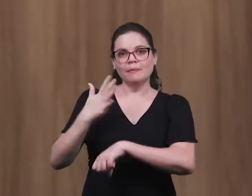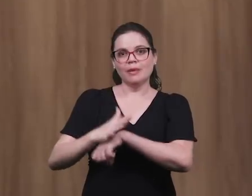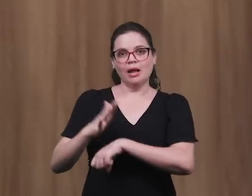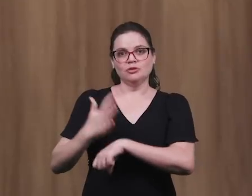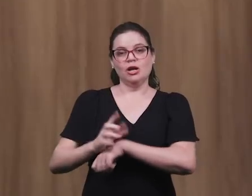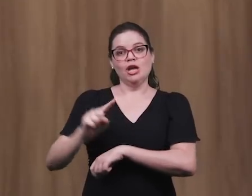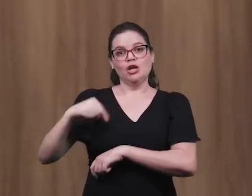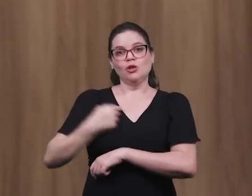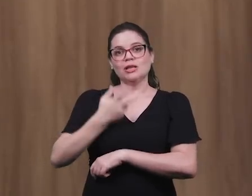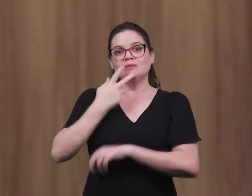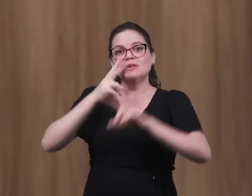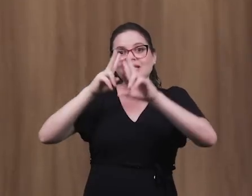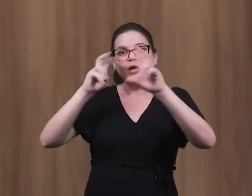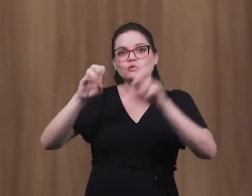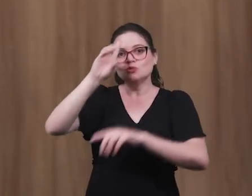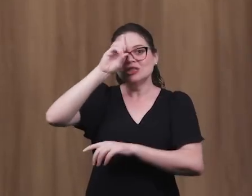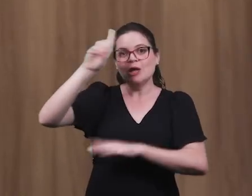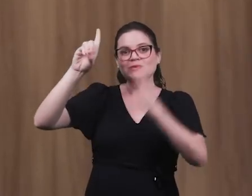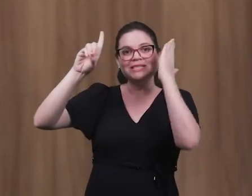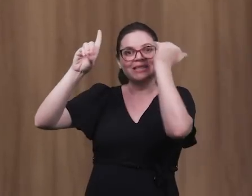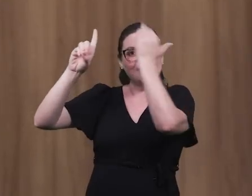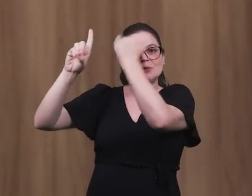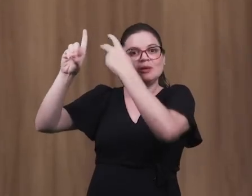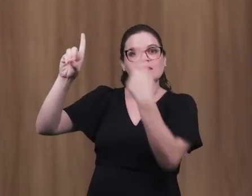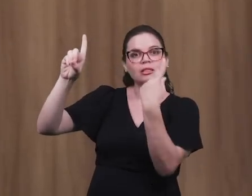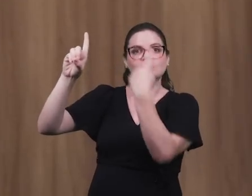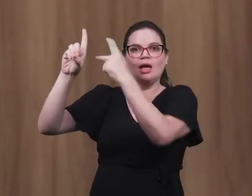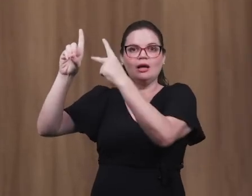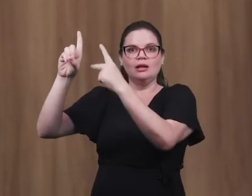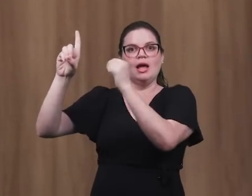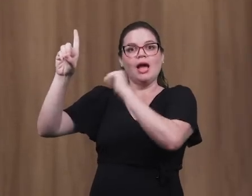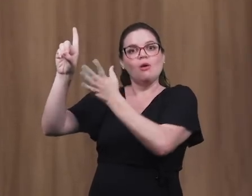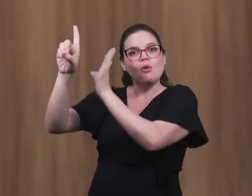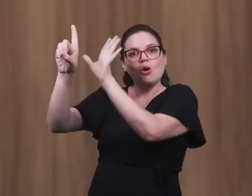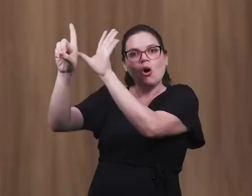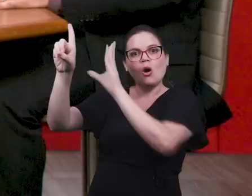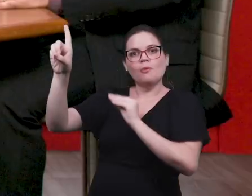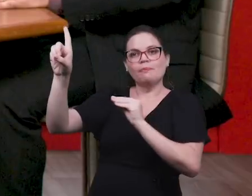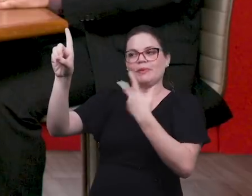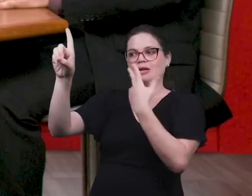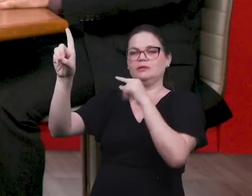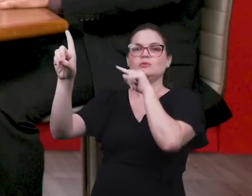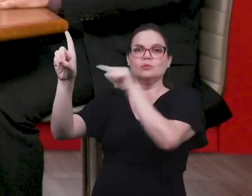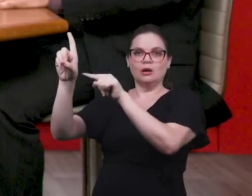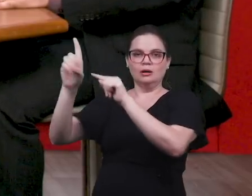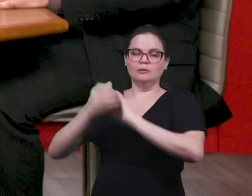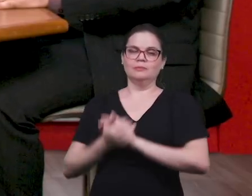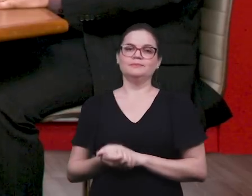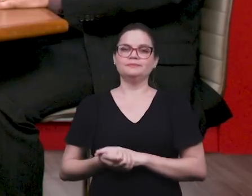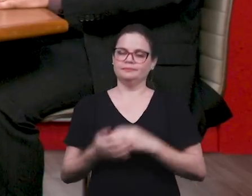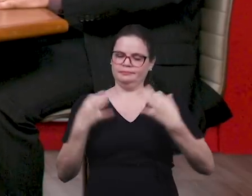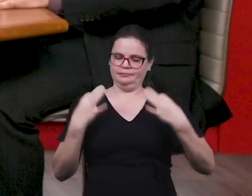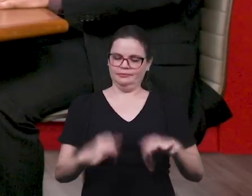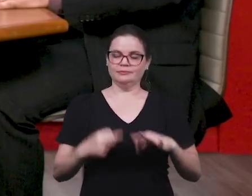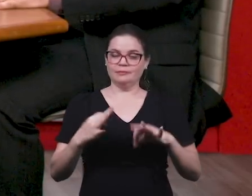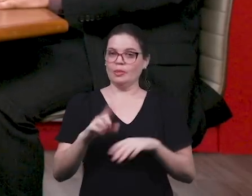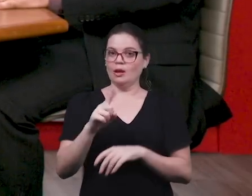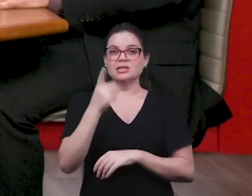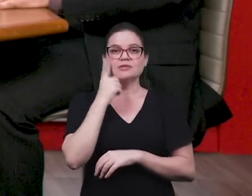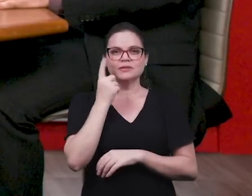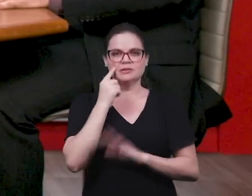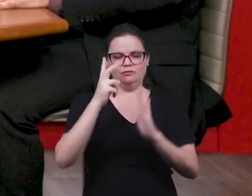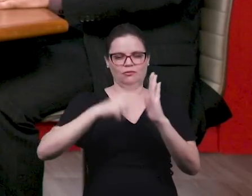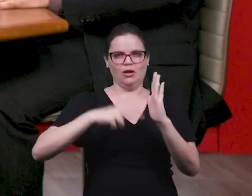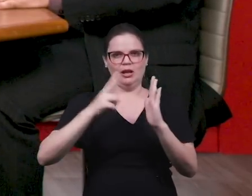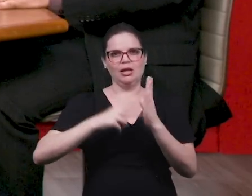divina. Ou seja, é andar conforme os preceitos de Deus. Exatamente. Se você reparar, na Bíblia,